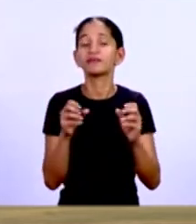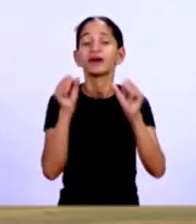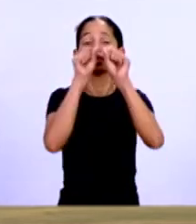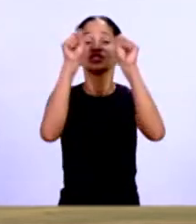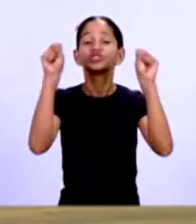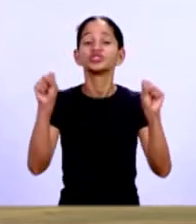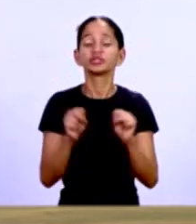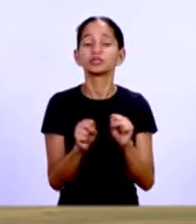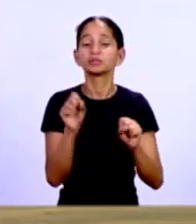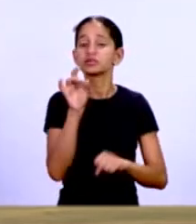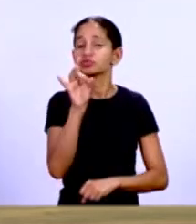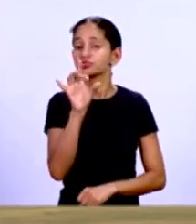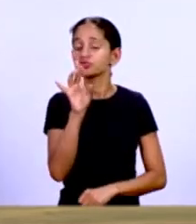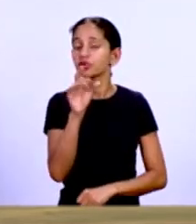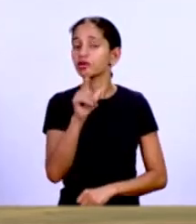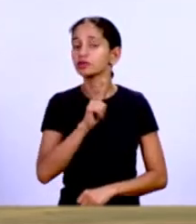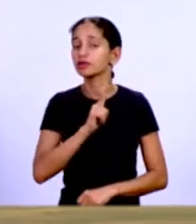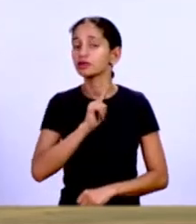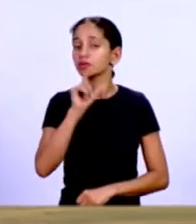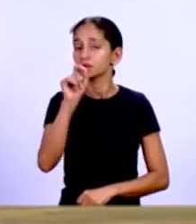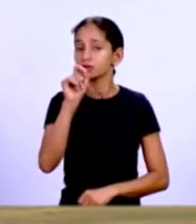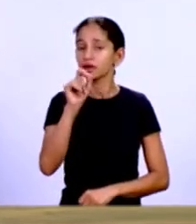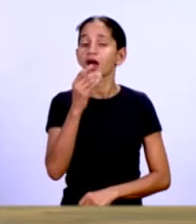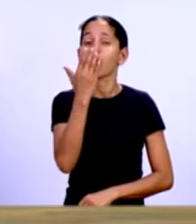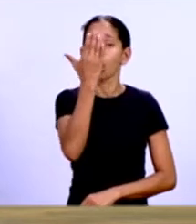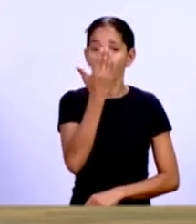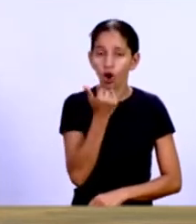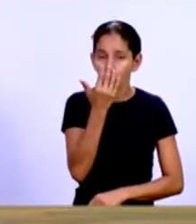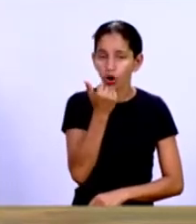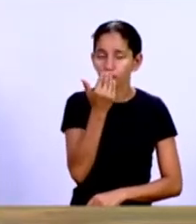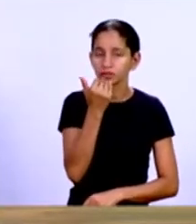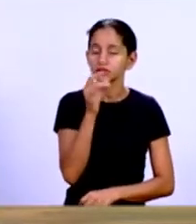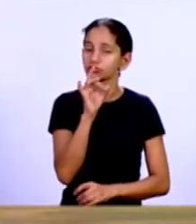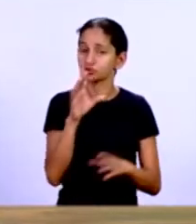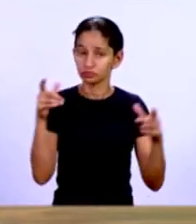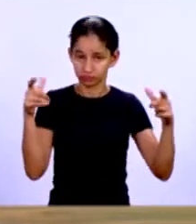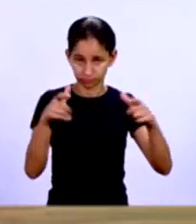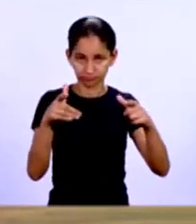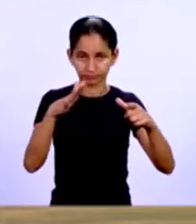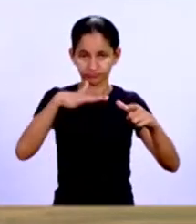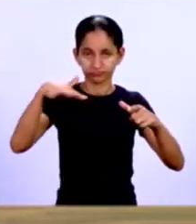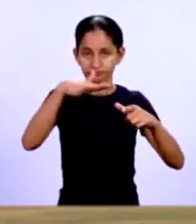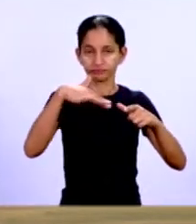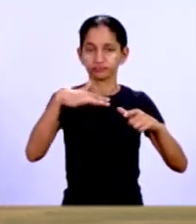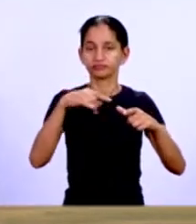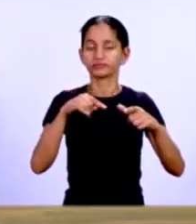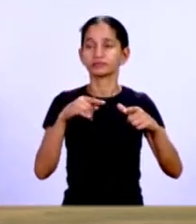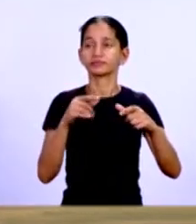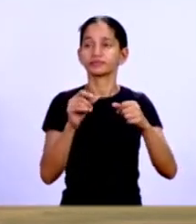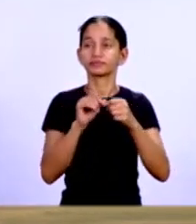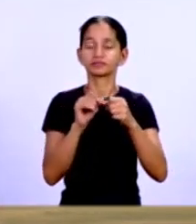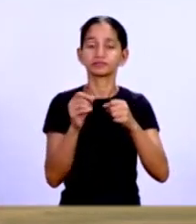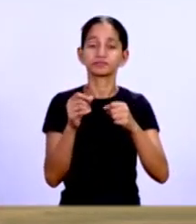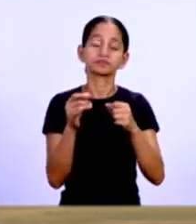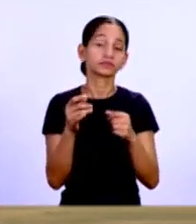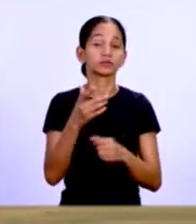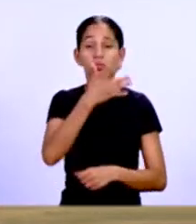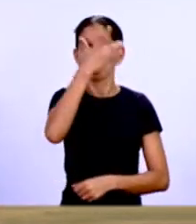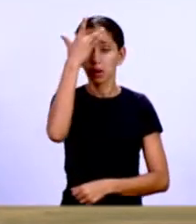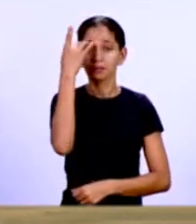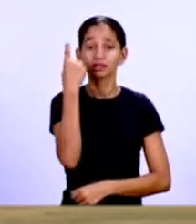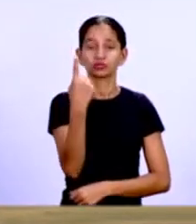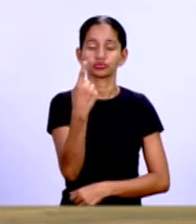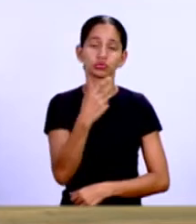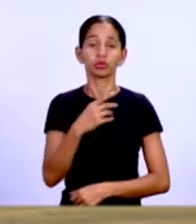para fazer essa prevenção é quando a comida vai sair da cozinha para o salão, você coloca um funcionário ou